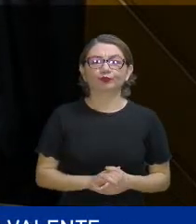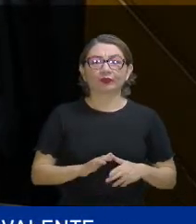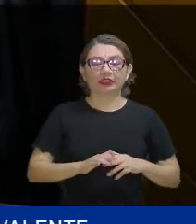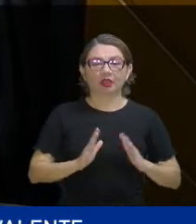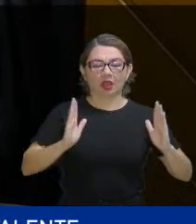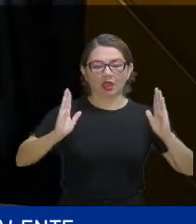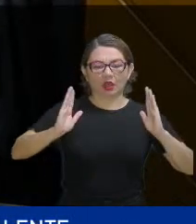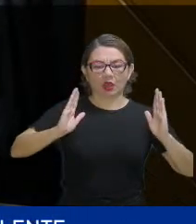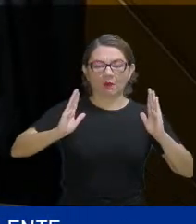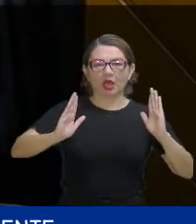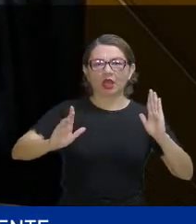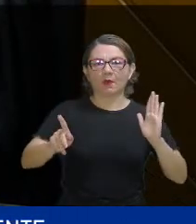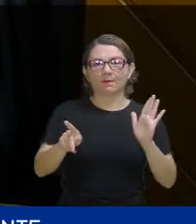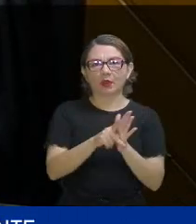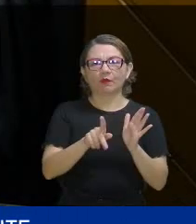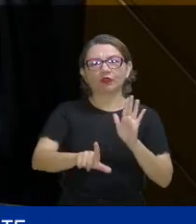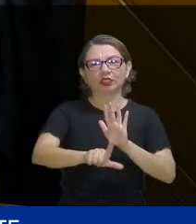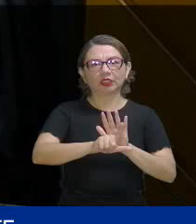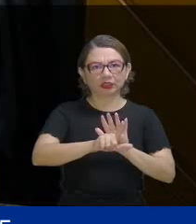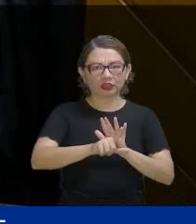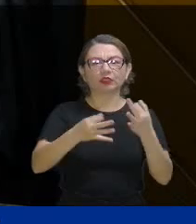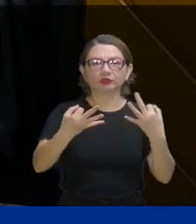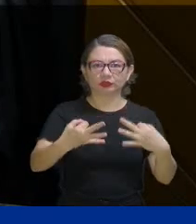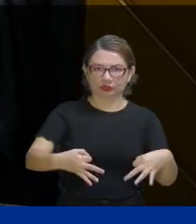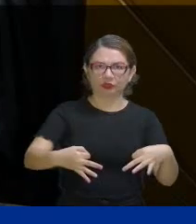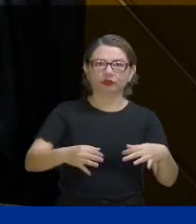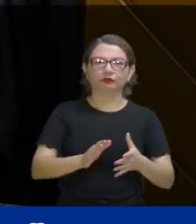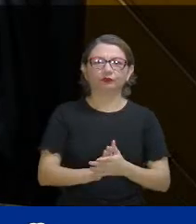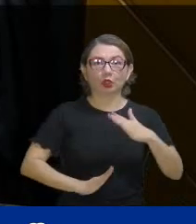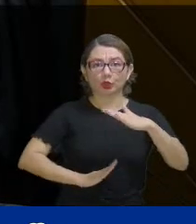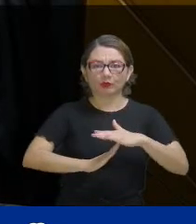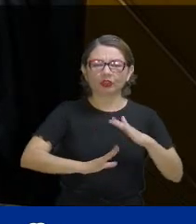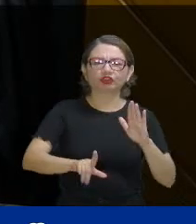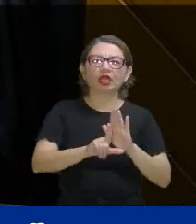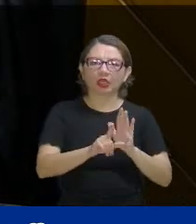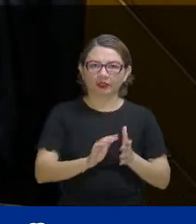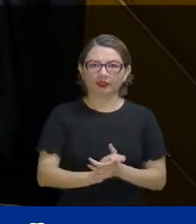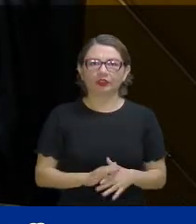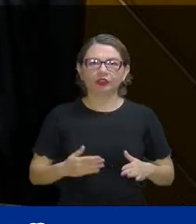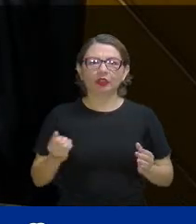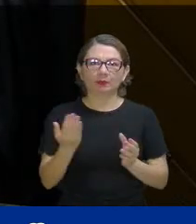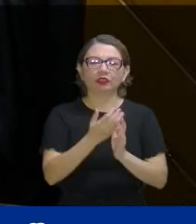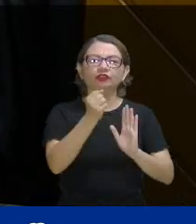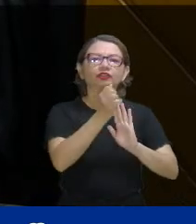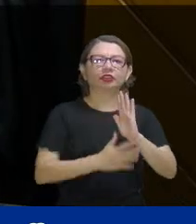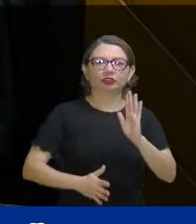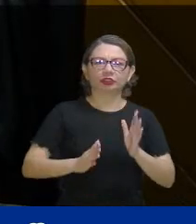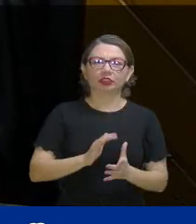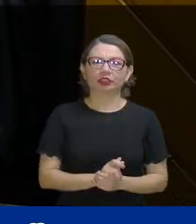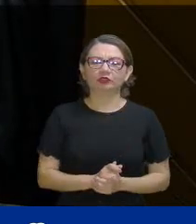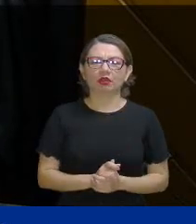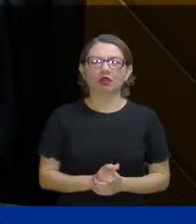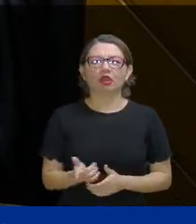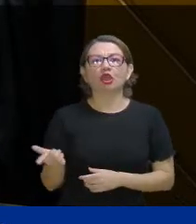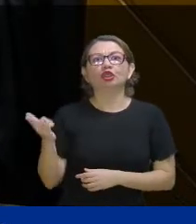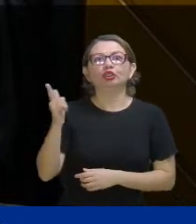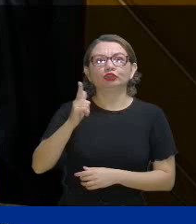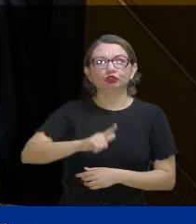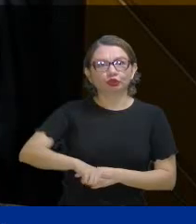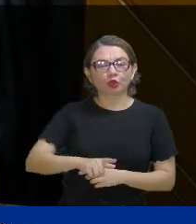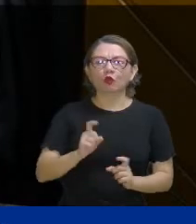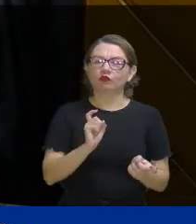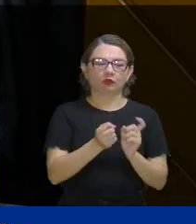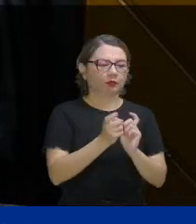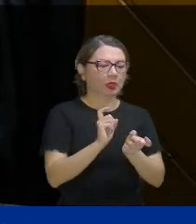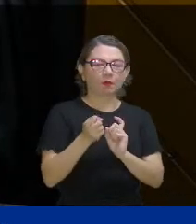dentro dos parâmetros legais. Por fim, insta a salientar que os embargos de declaração não se prestam à rediscussão do mérito da